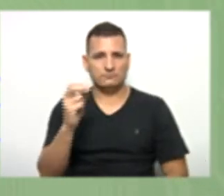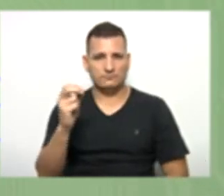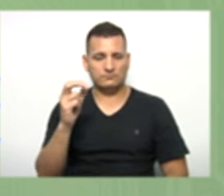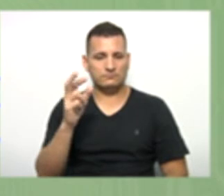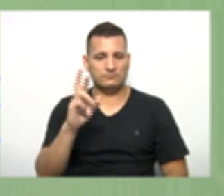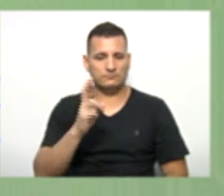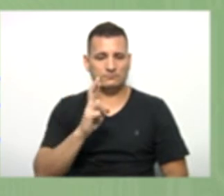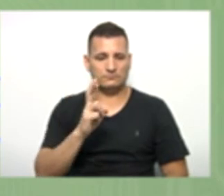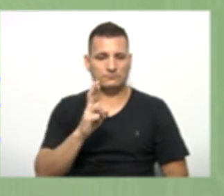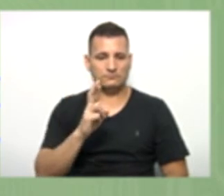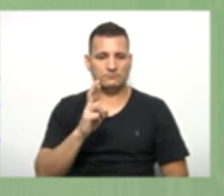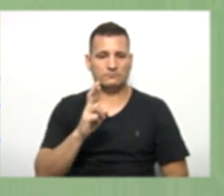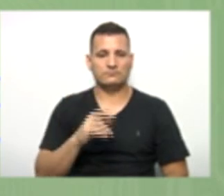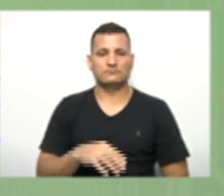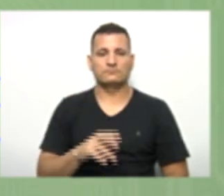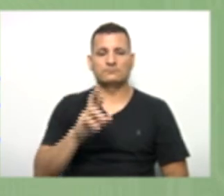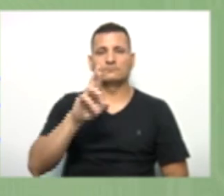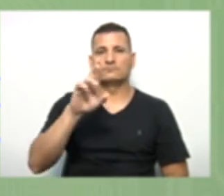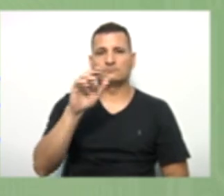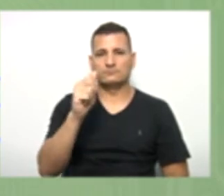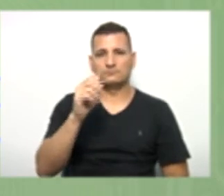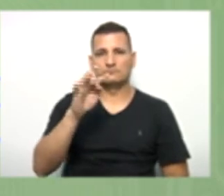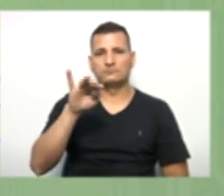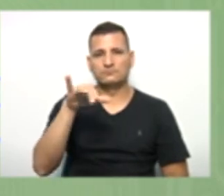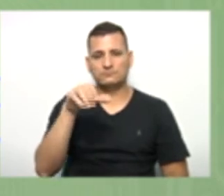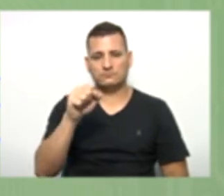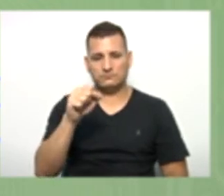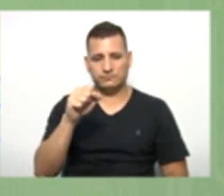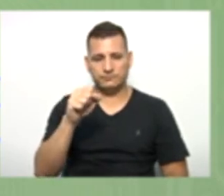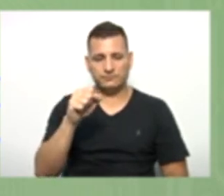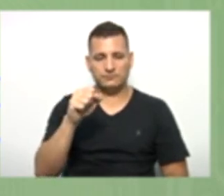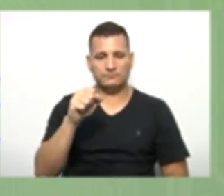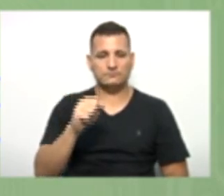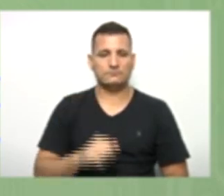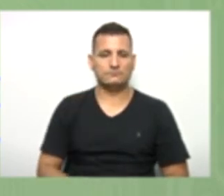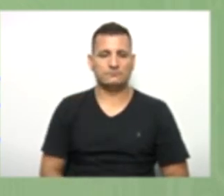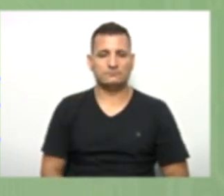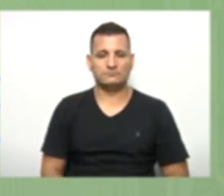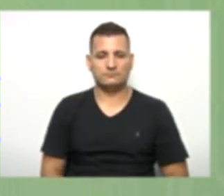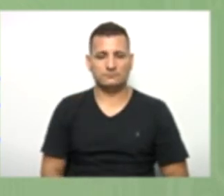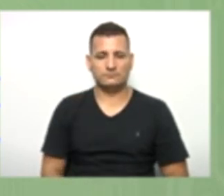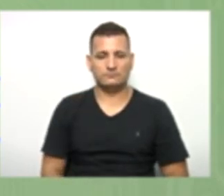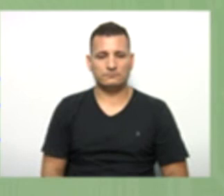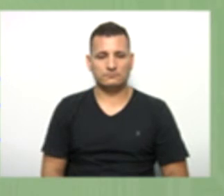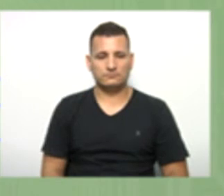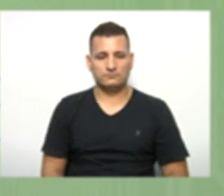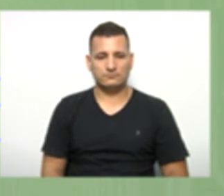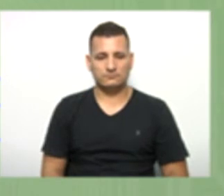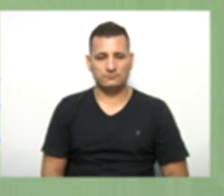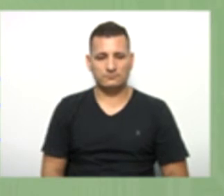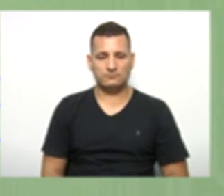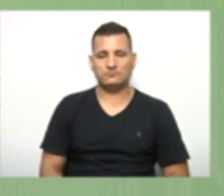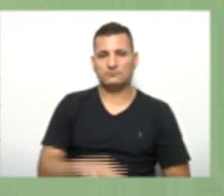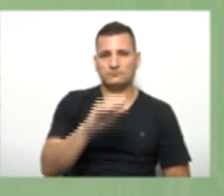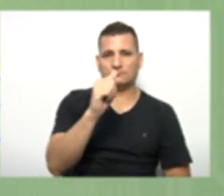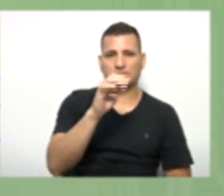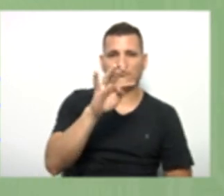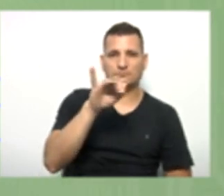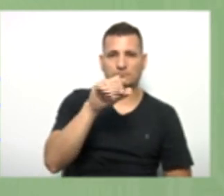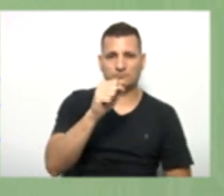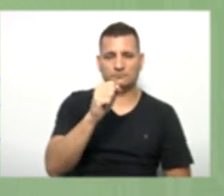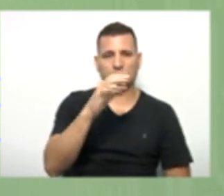R$2.500, RATS, somando atos cooperativos e atos